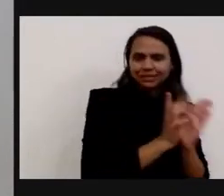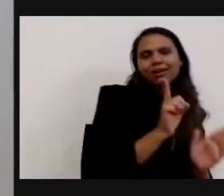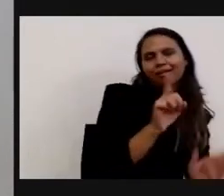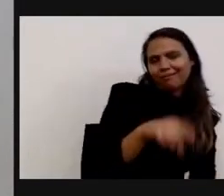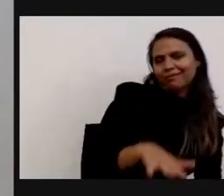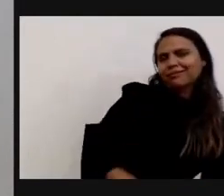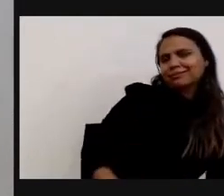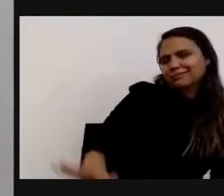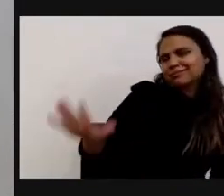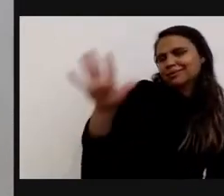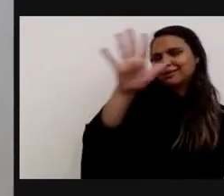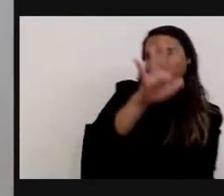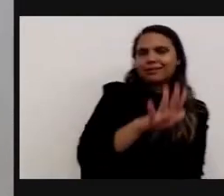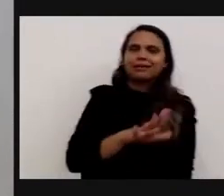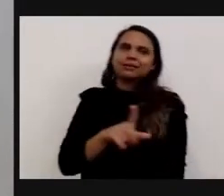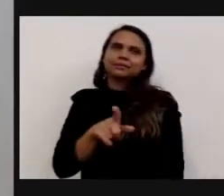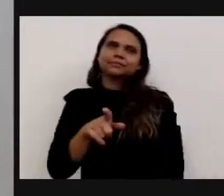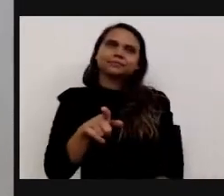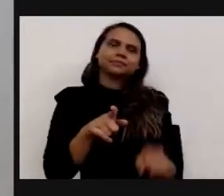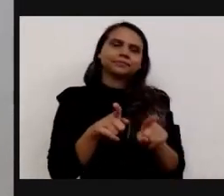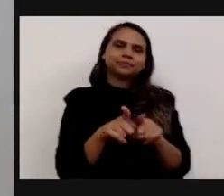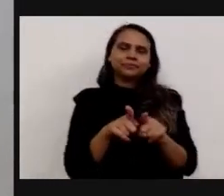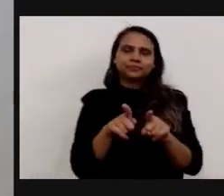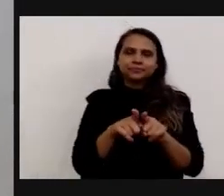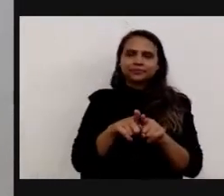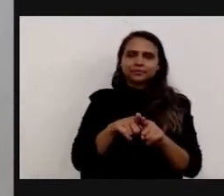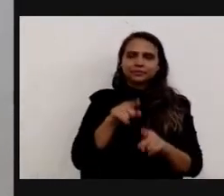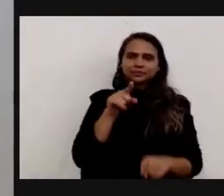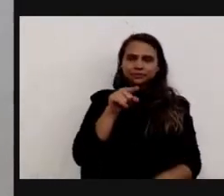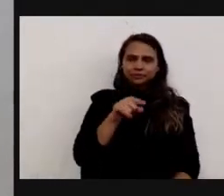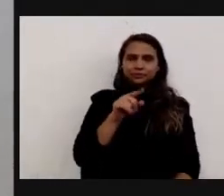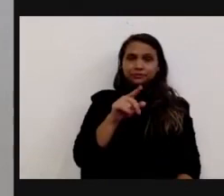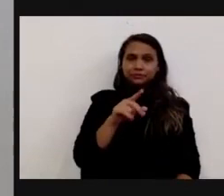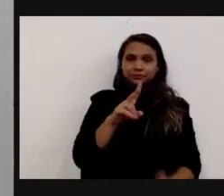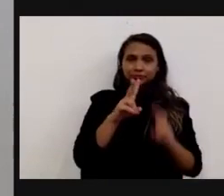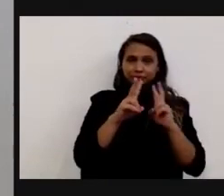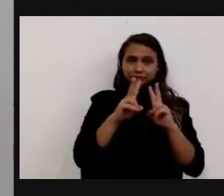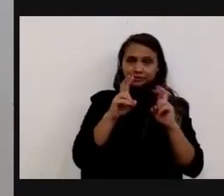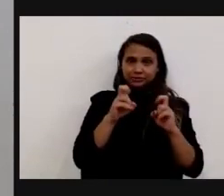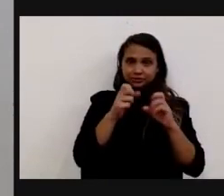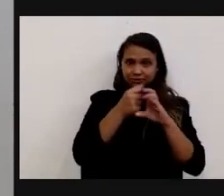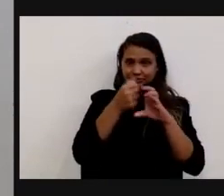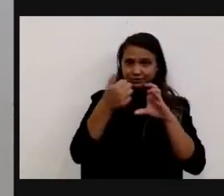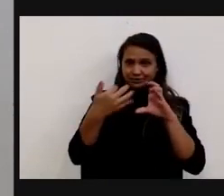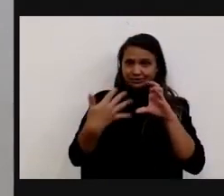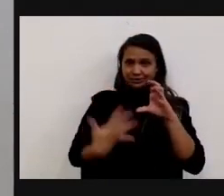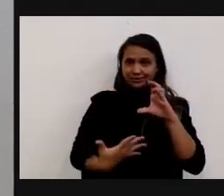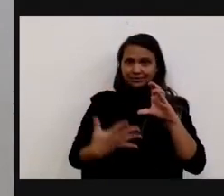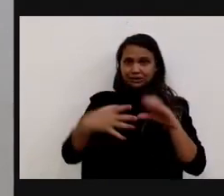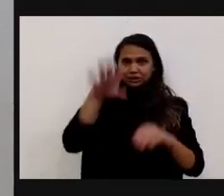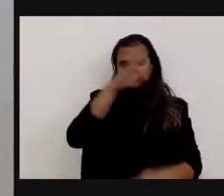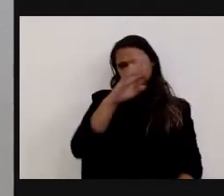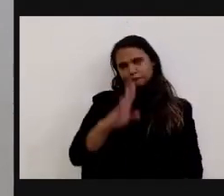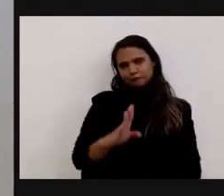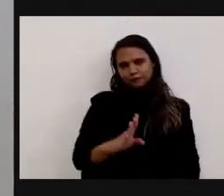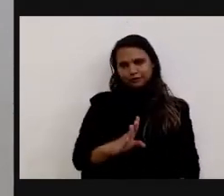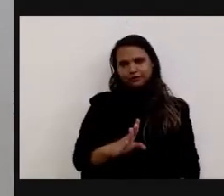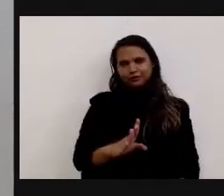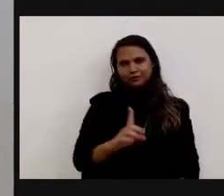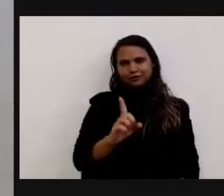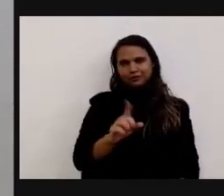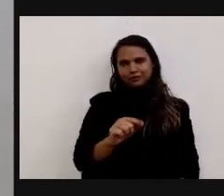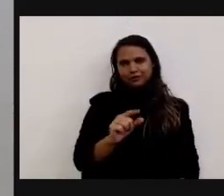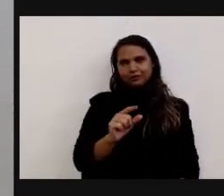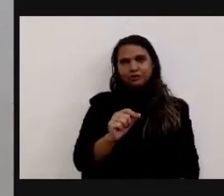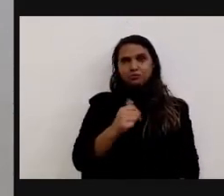também sabe uma outra coisa que que apareceu que é uma característica muito brasileira o critério